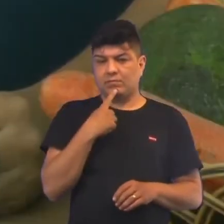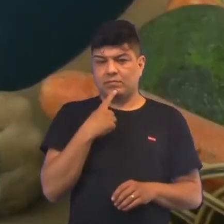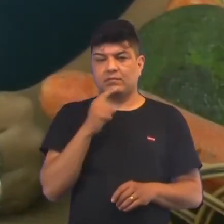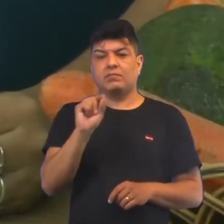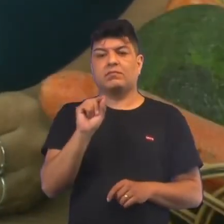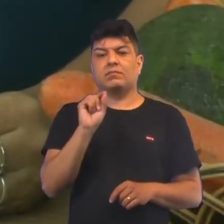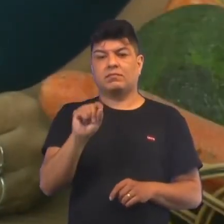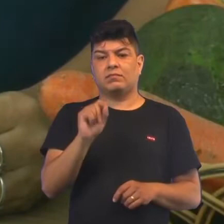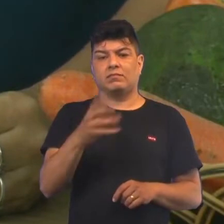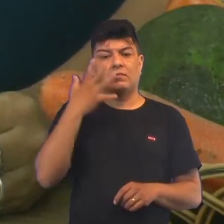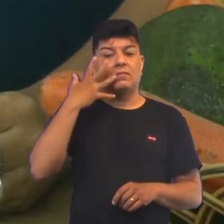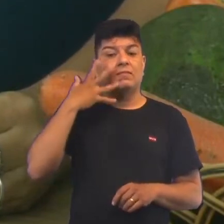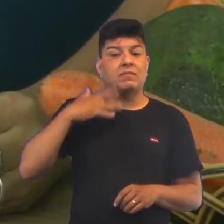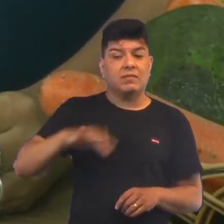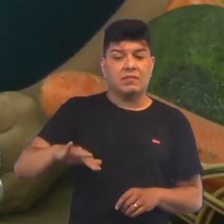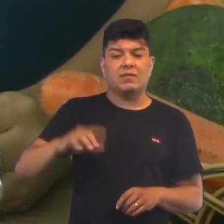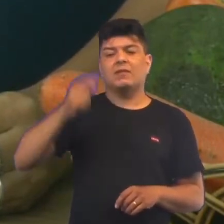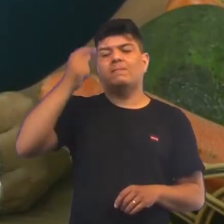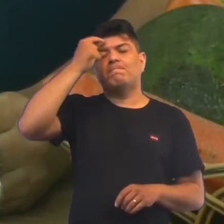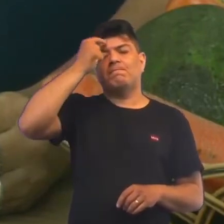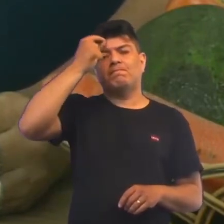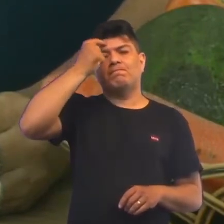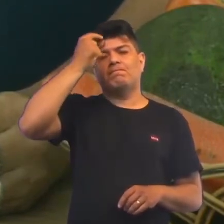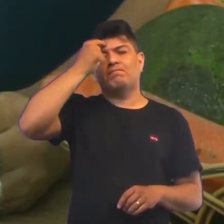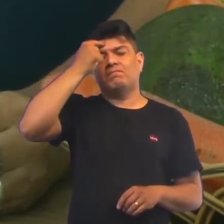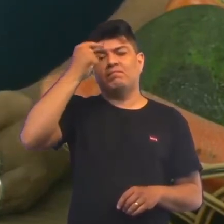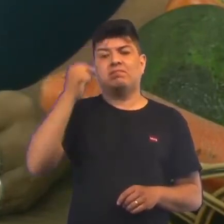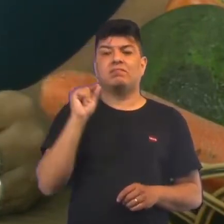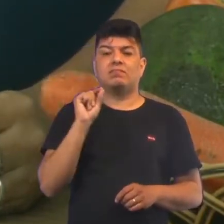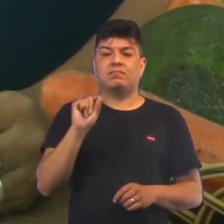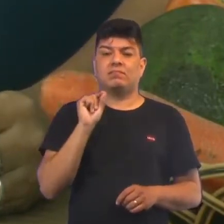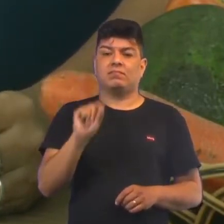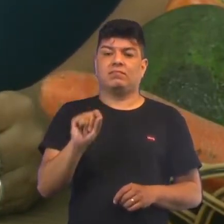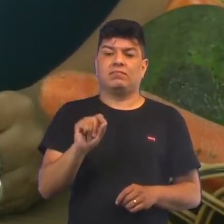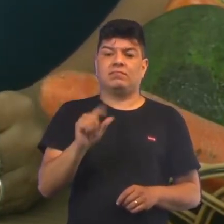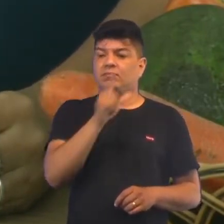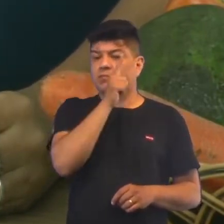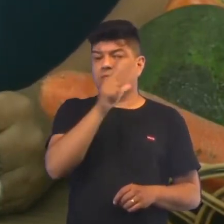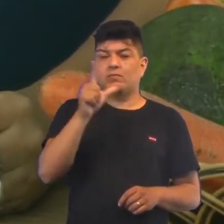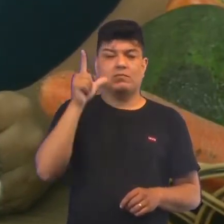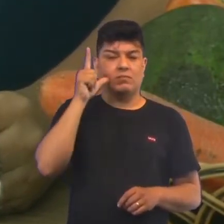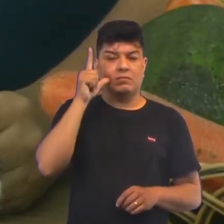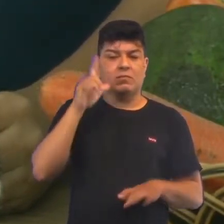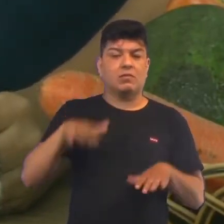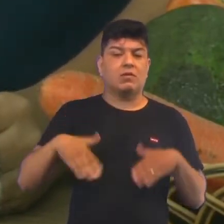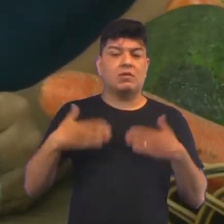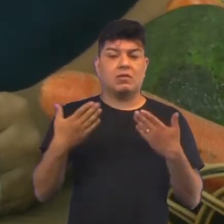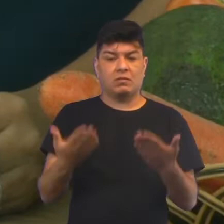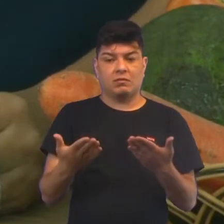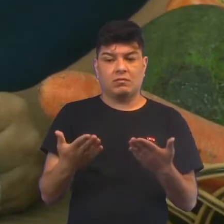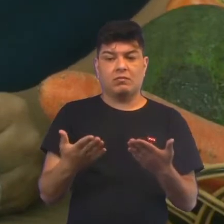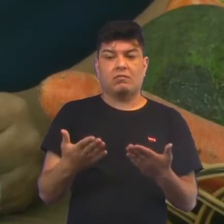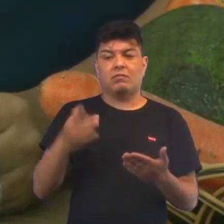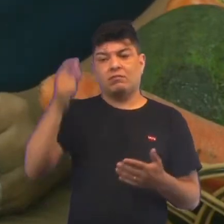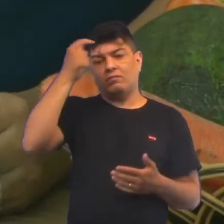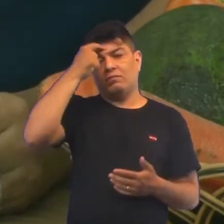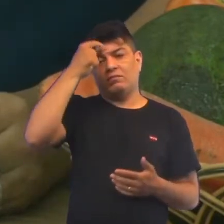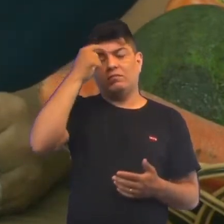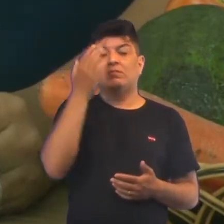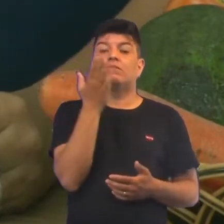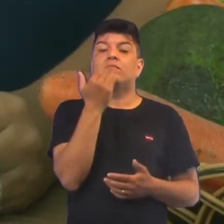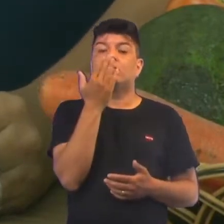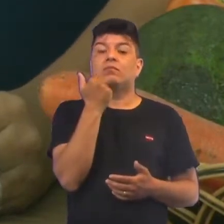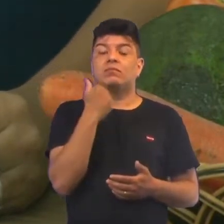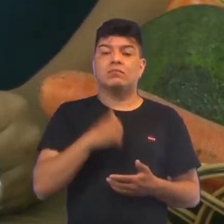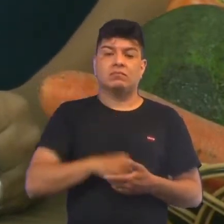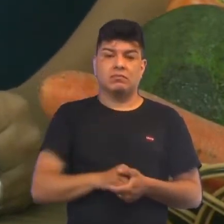O que esta criança está pensando em... Ela está pensando em um lanche. Qual é o lanche que ela está pensando em